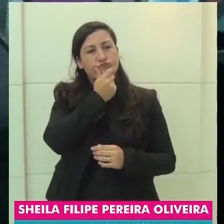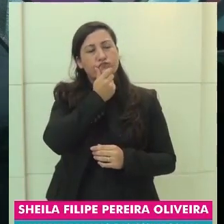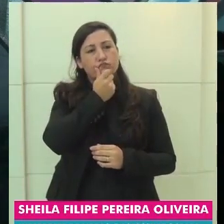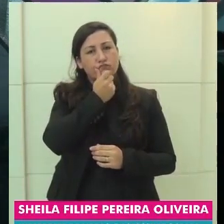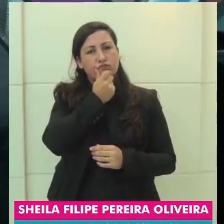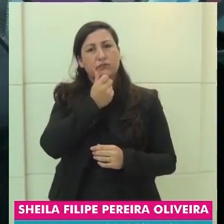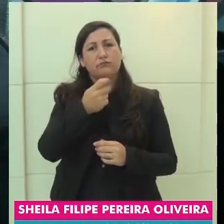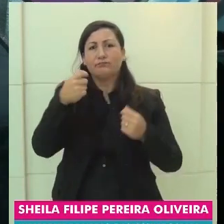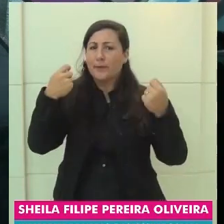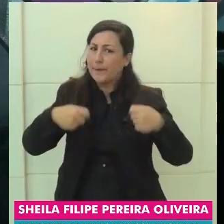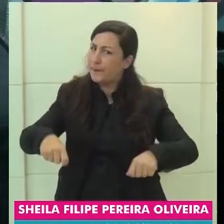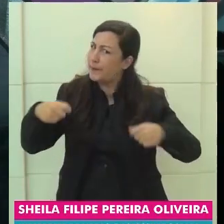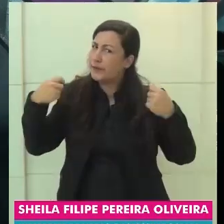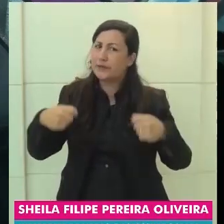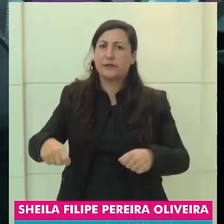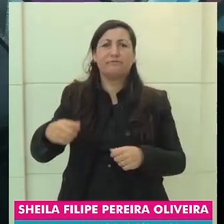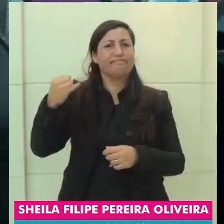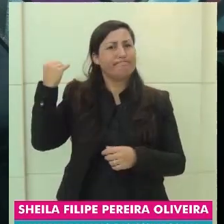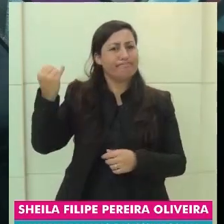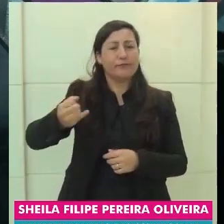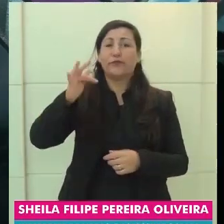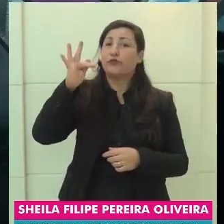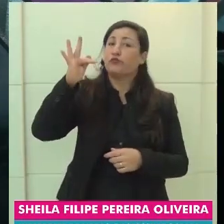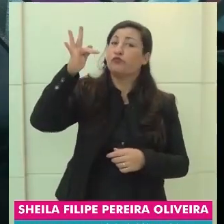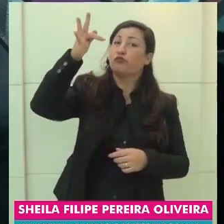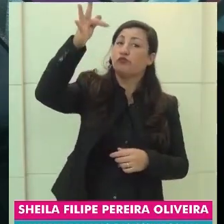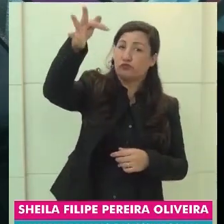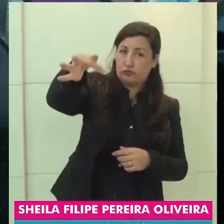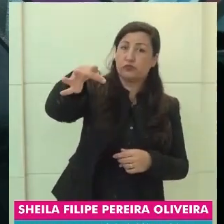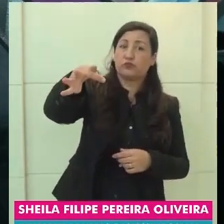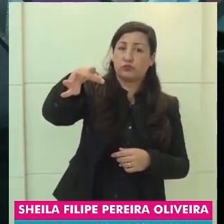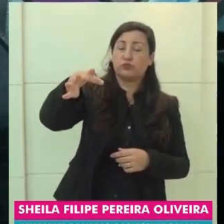tem que haver um jeito de, no futuro,